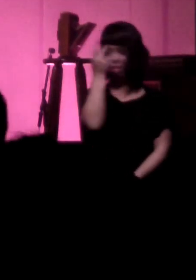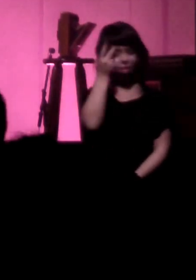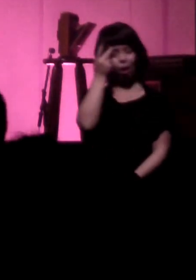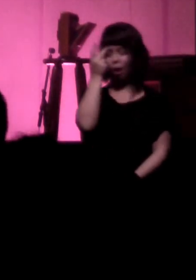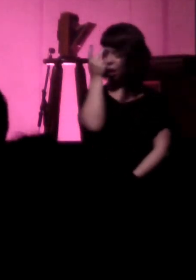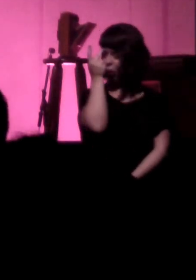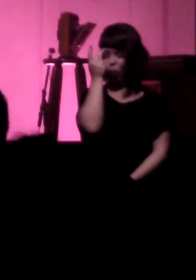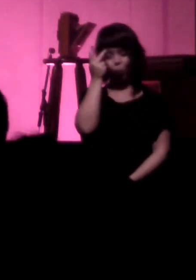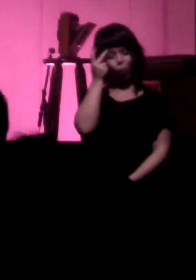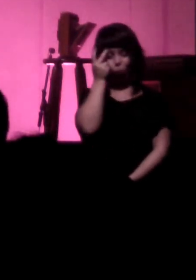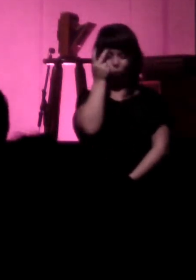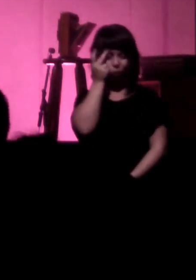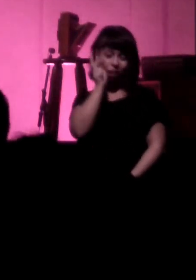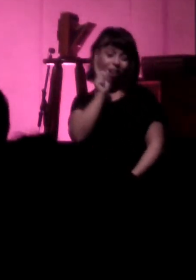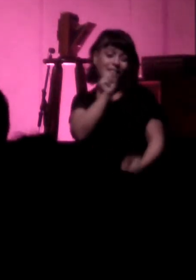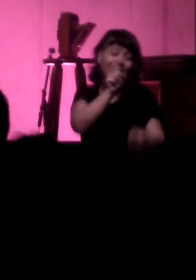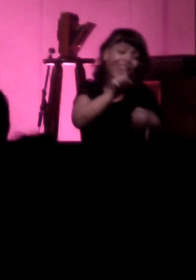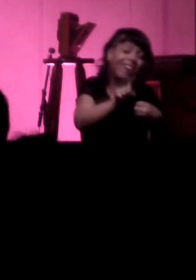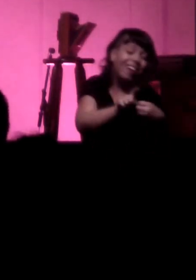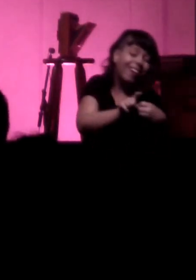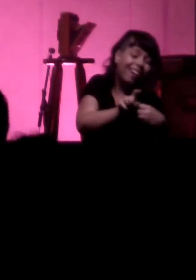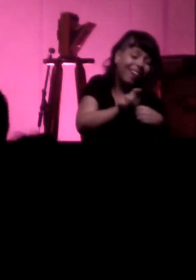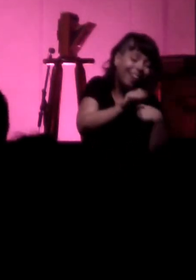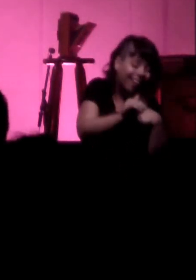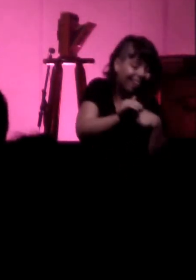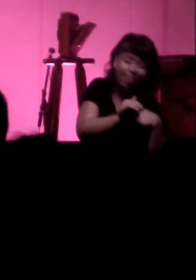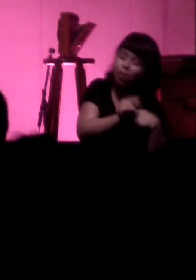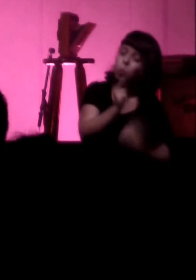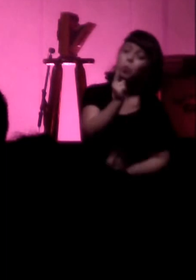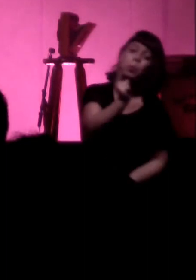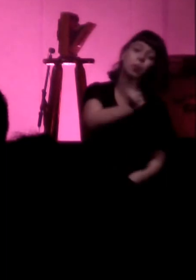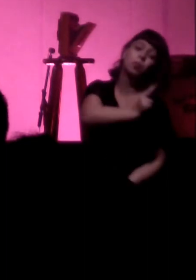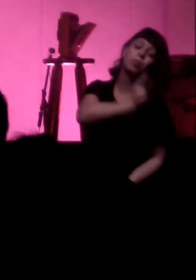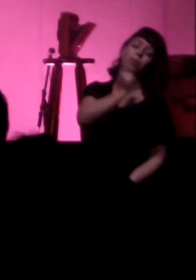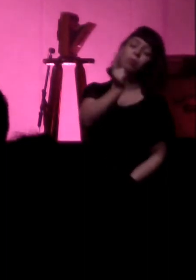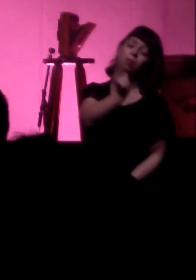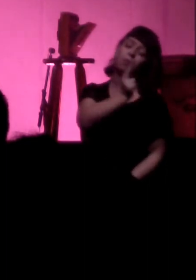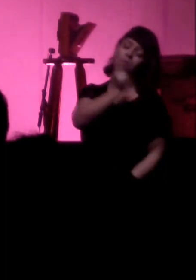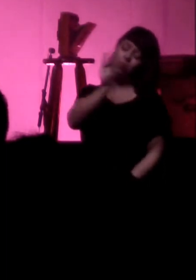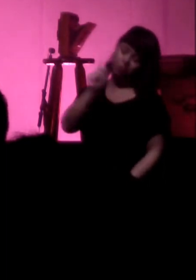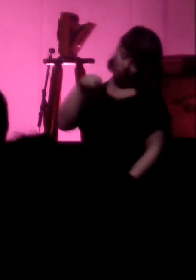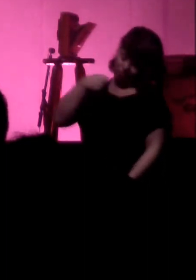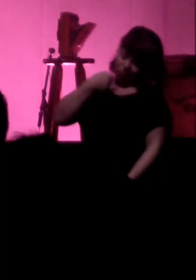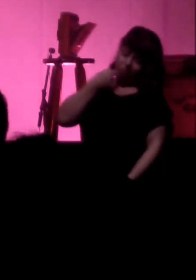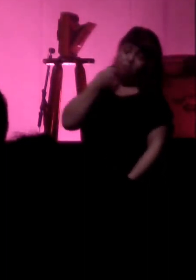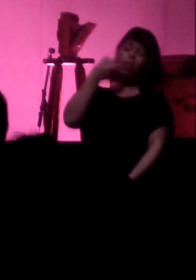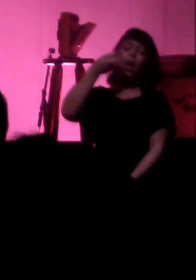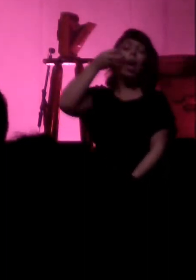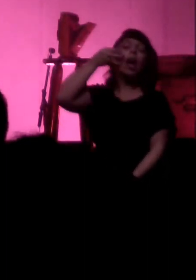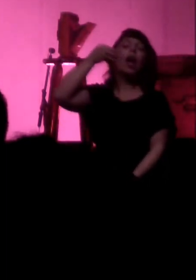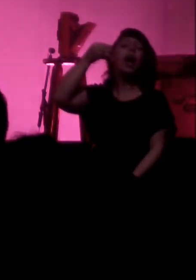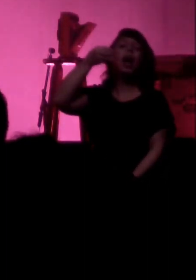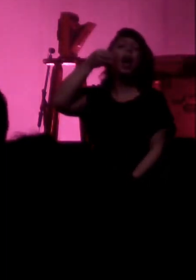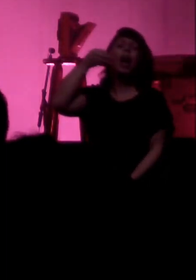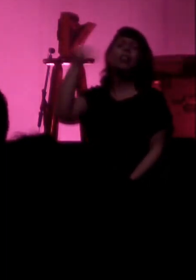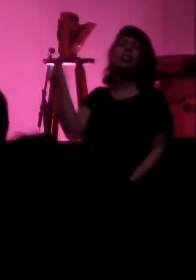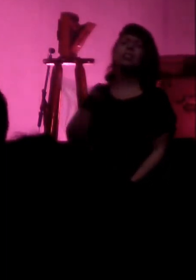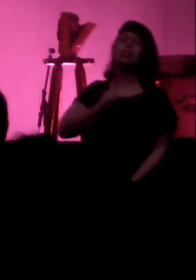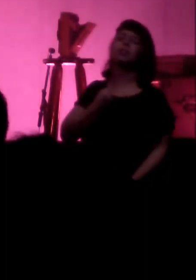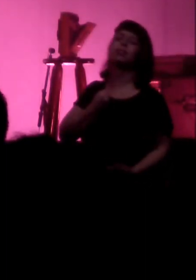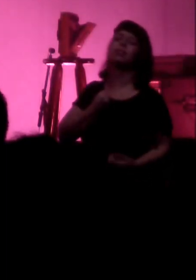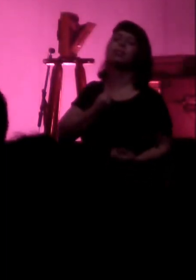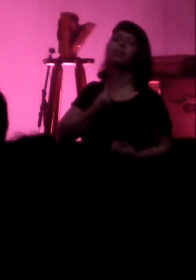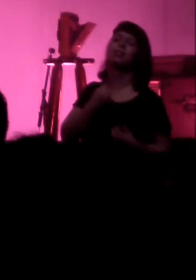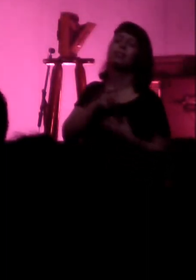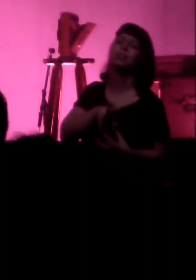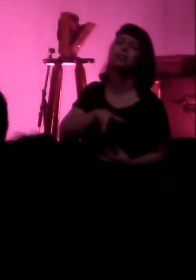esse caso não tem solução. Sou fera ferida, no corpo,